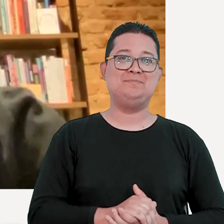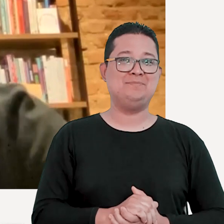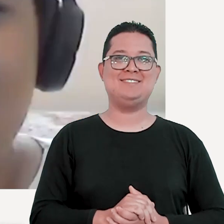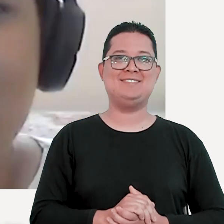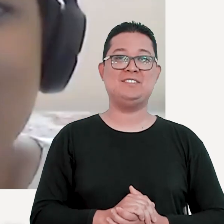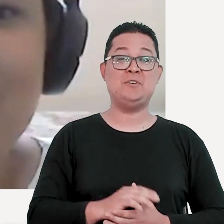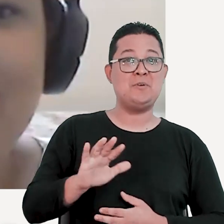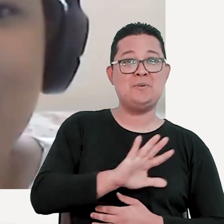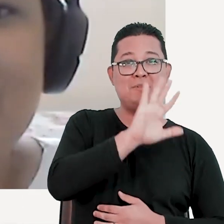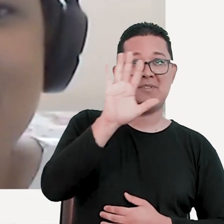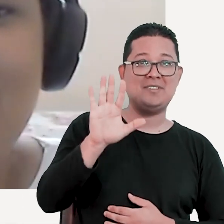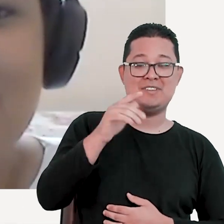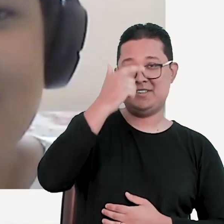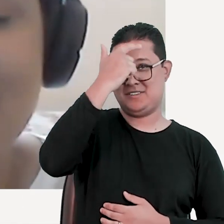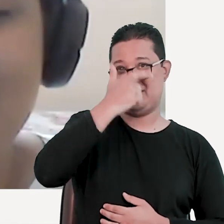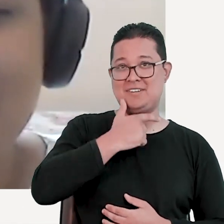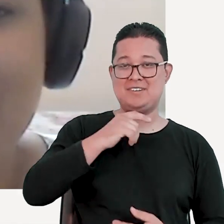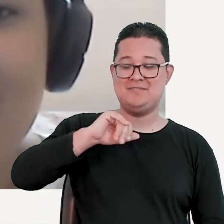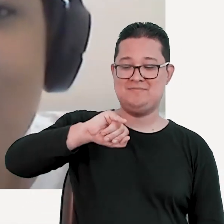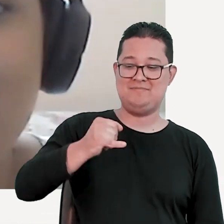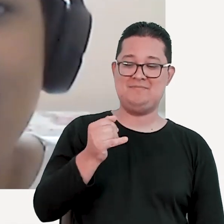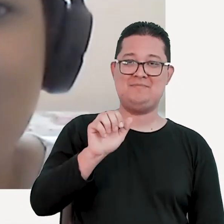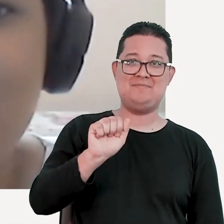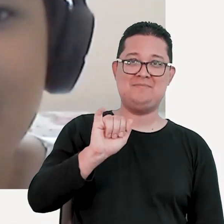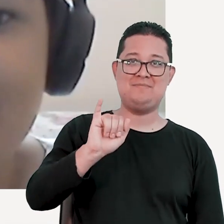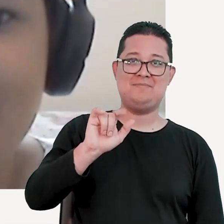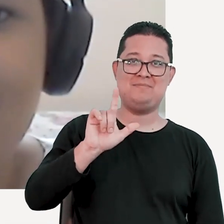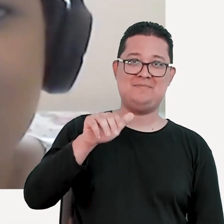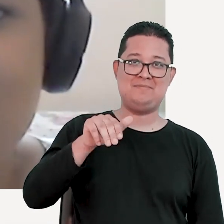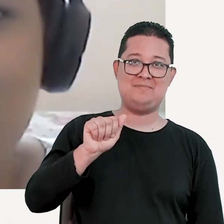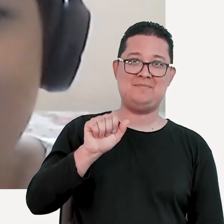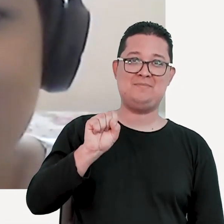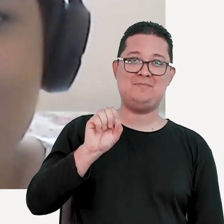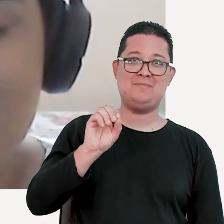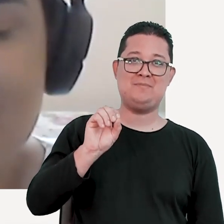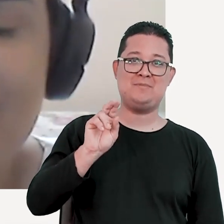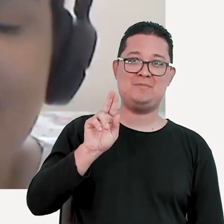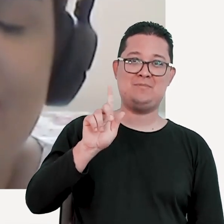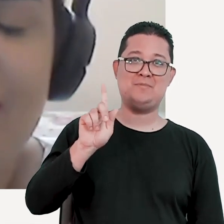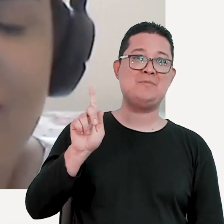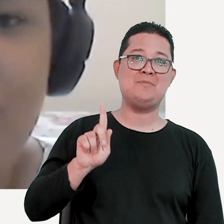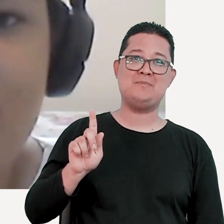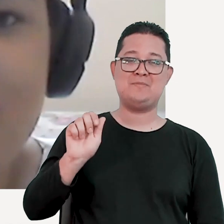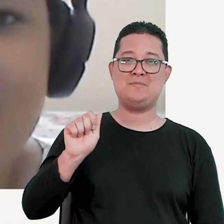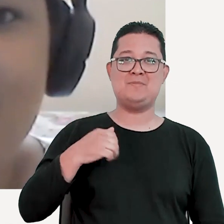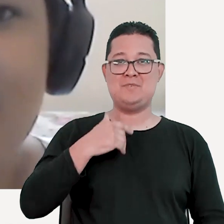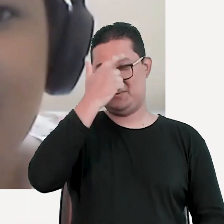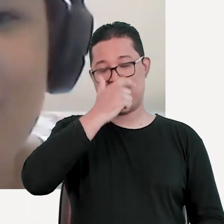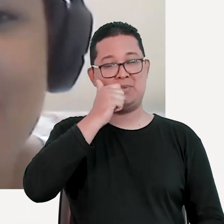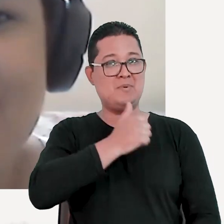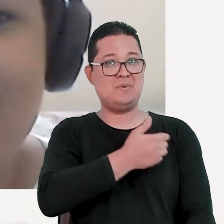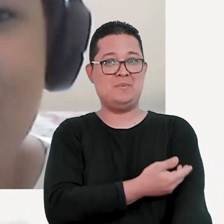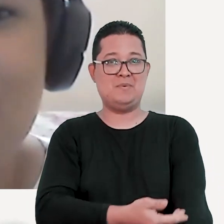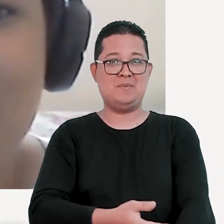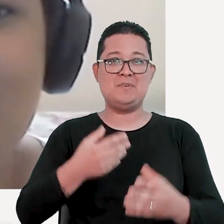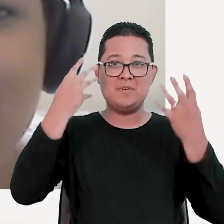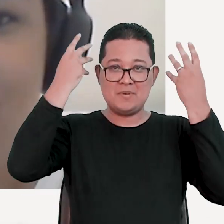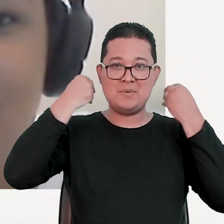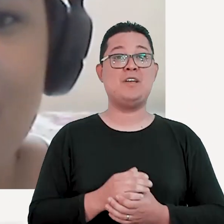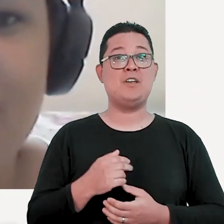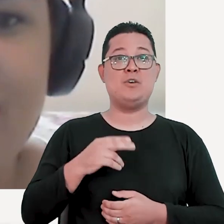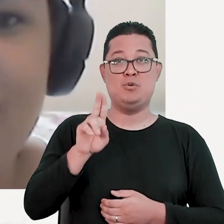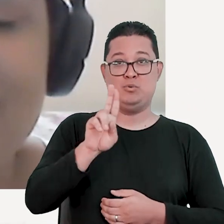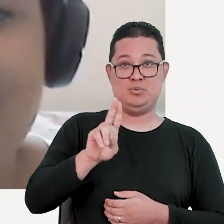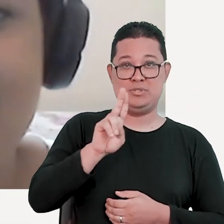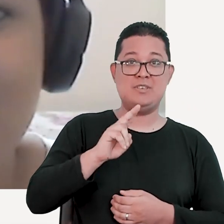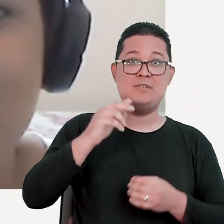Olá, pessoal. Eu sou a Jailma Souza. Eu sou uma mulher branca, cabelos pretos, longos. Estou utilizando um fone